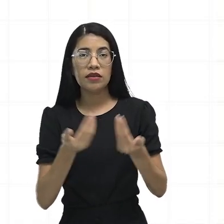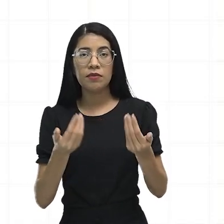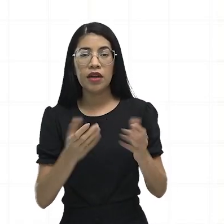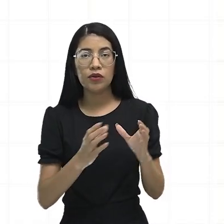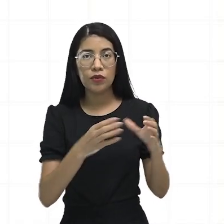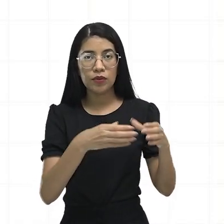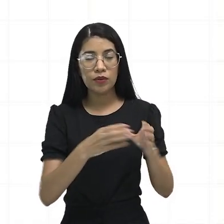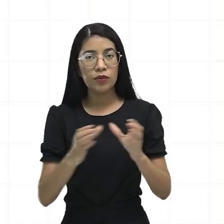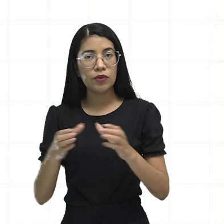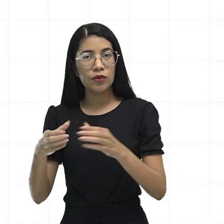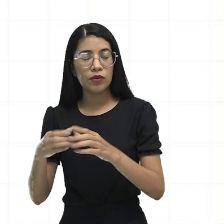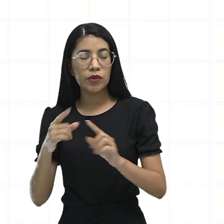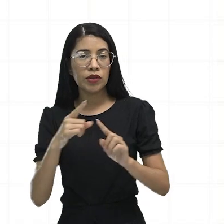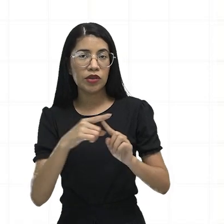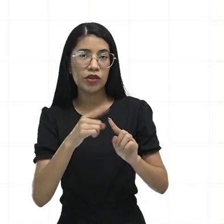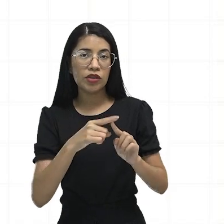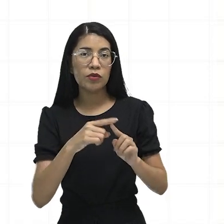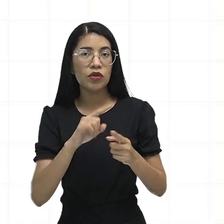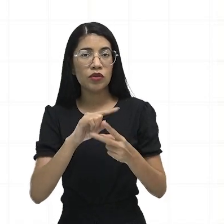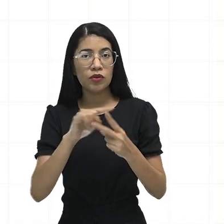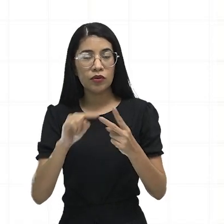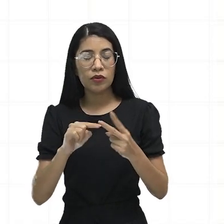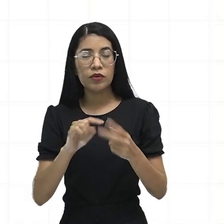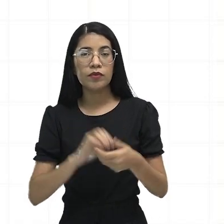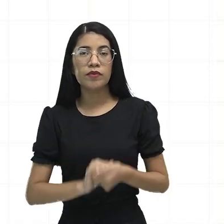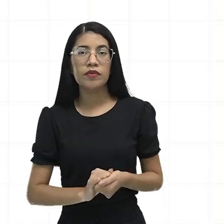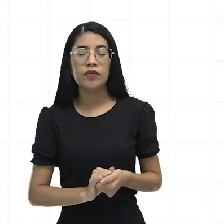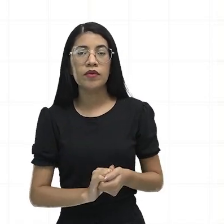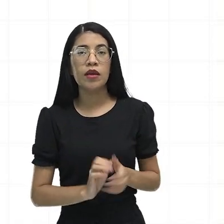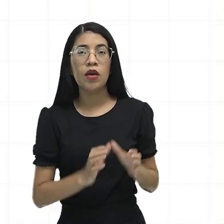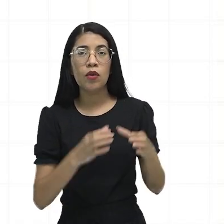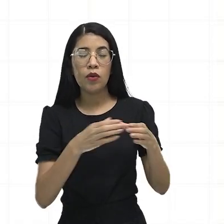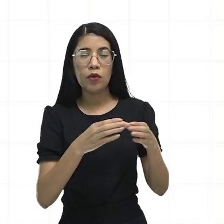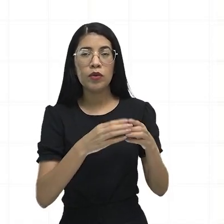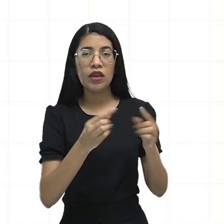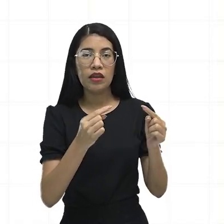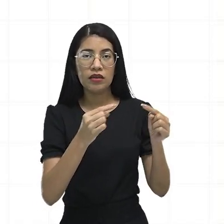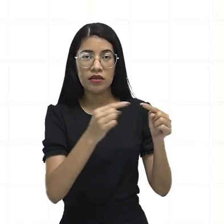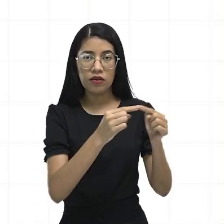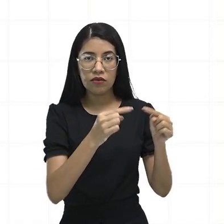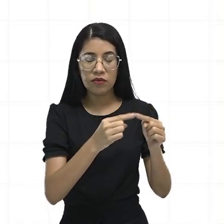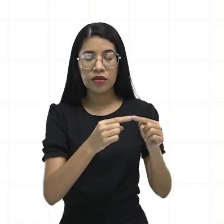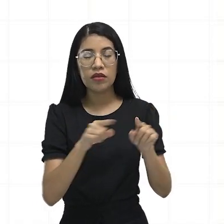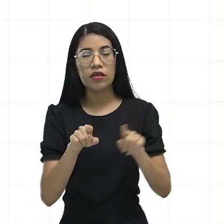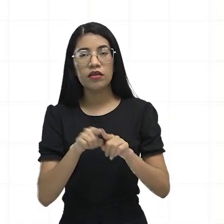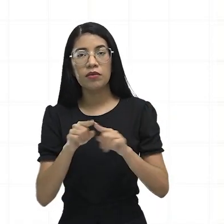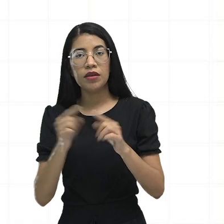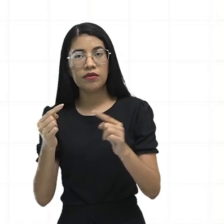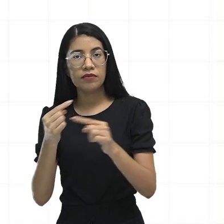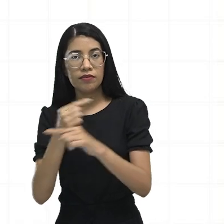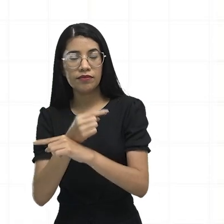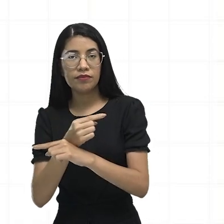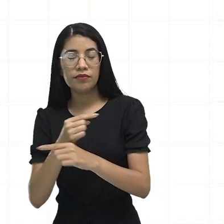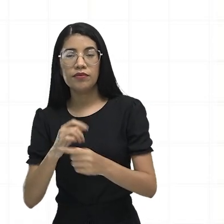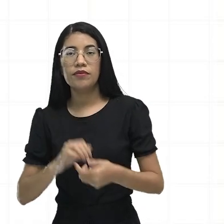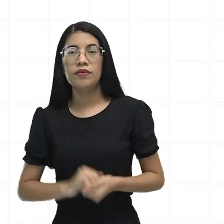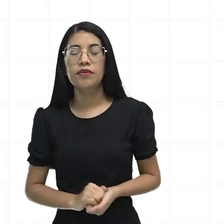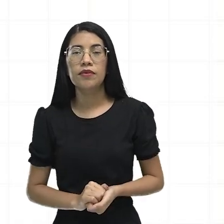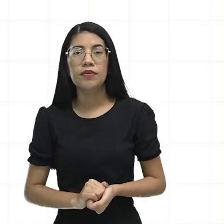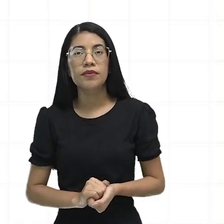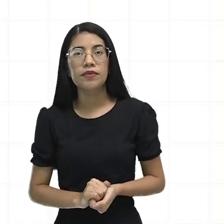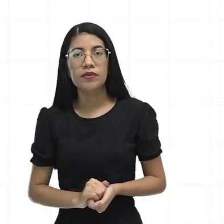casos. Quando as grandezas são diretamente proporcionais ou inversamente